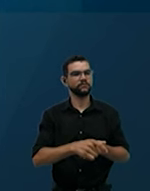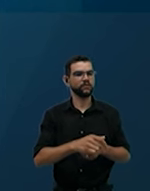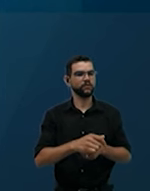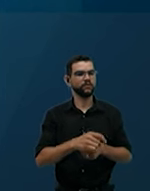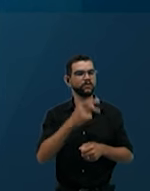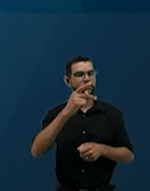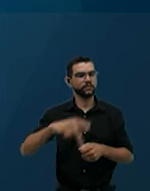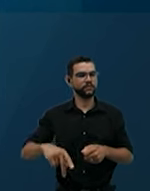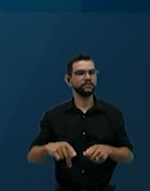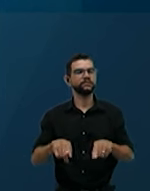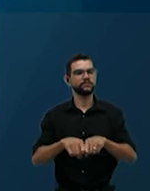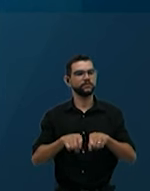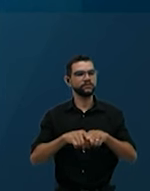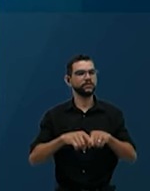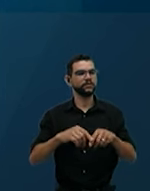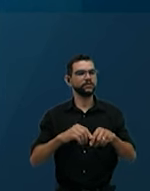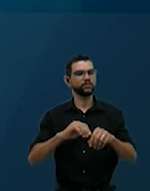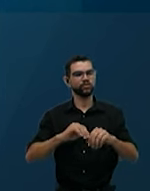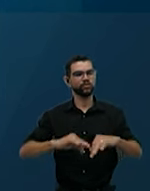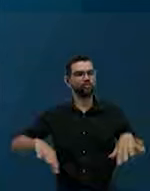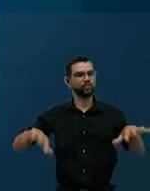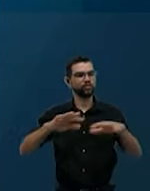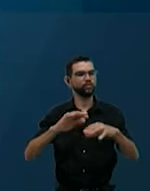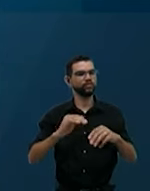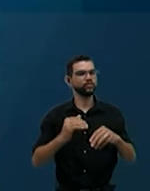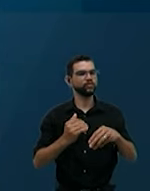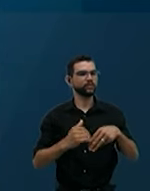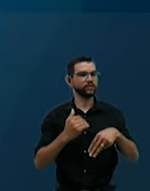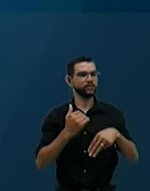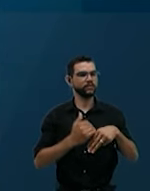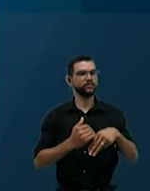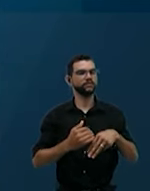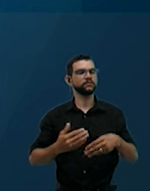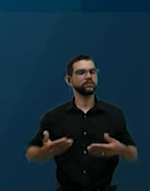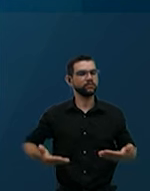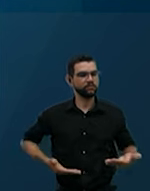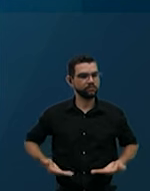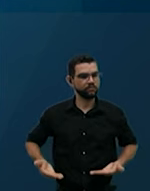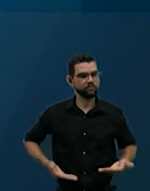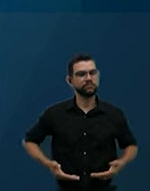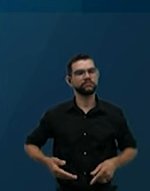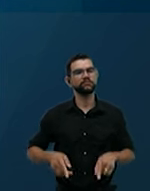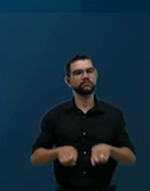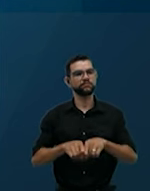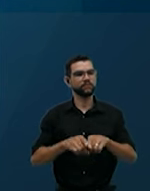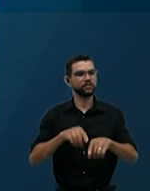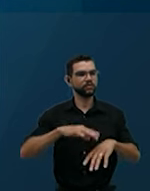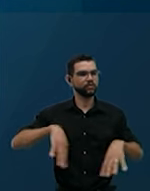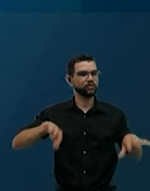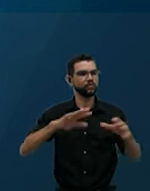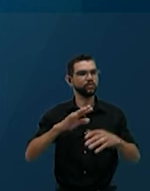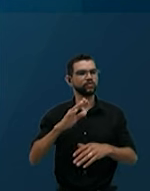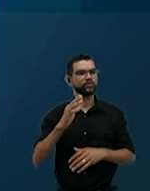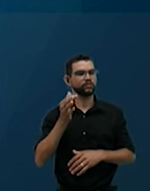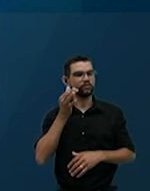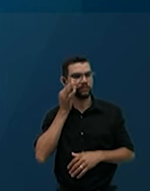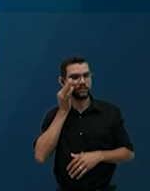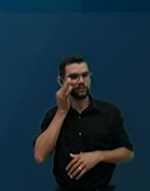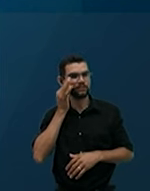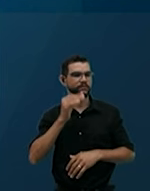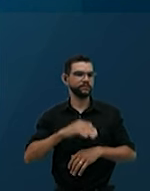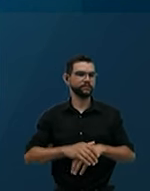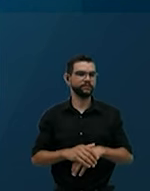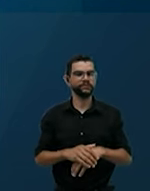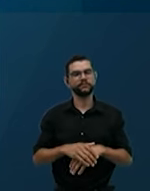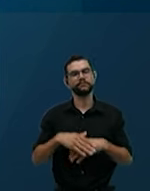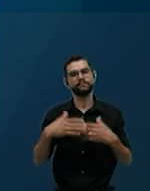ministras, os colegas advogados, os serventuários e os demais presentes. Senhora Presidente, esse tema ele envolve